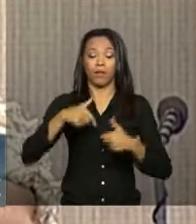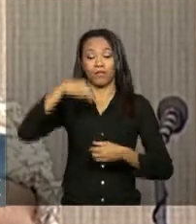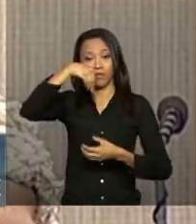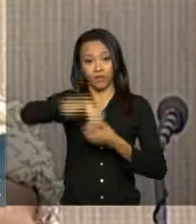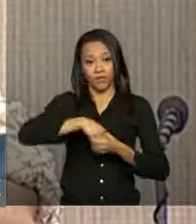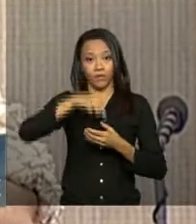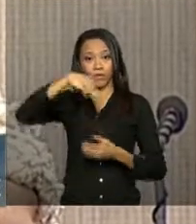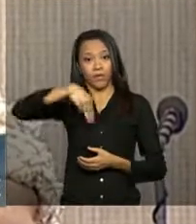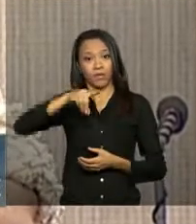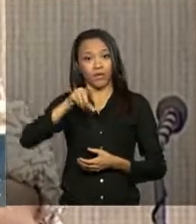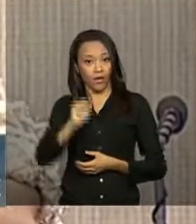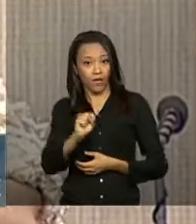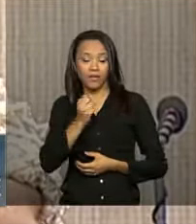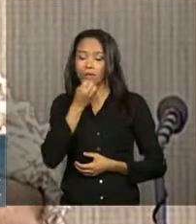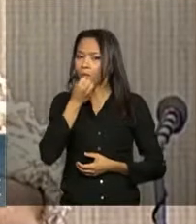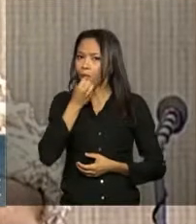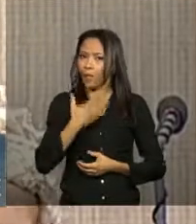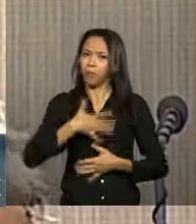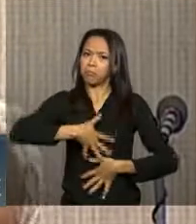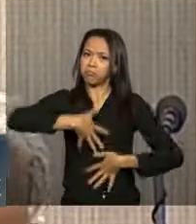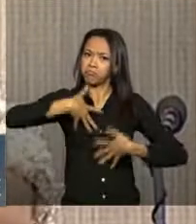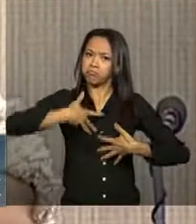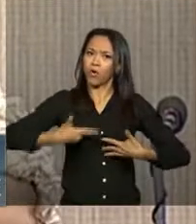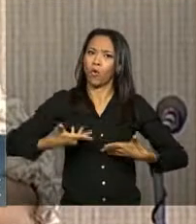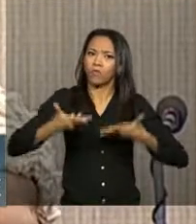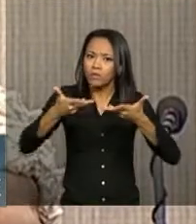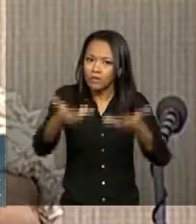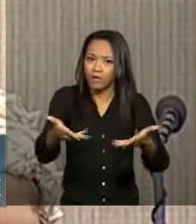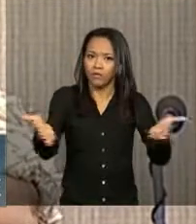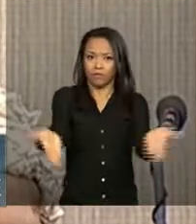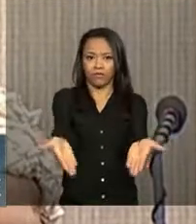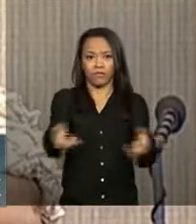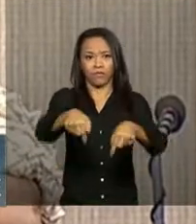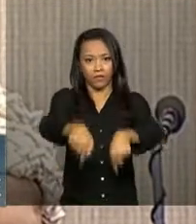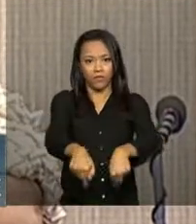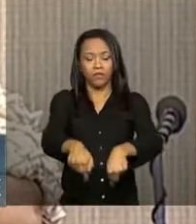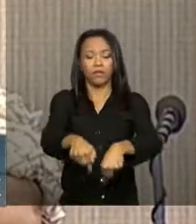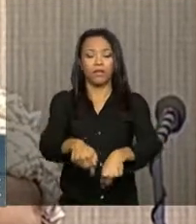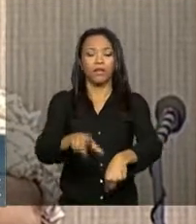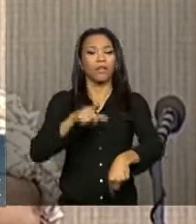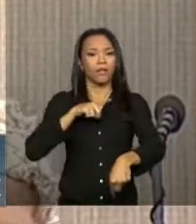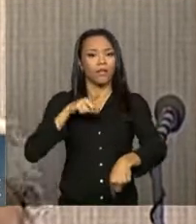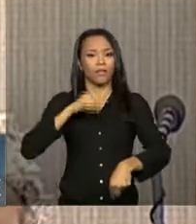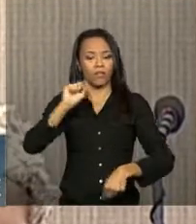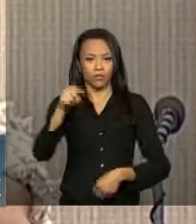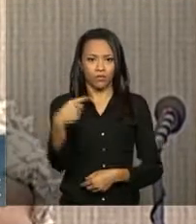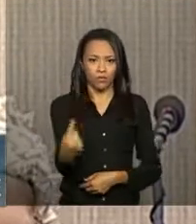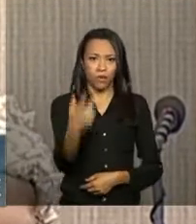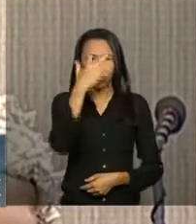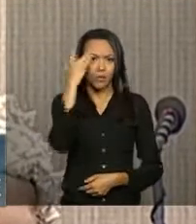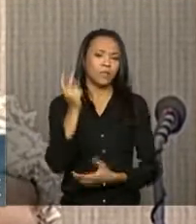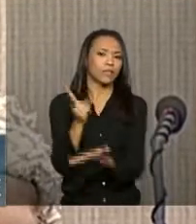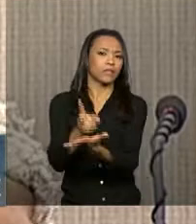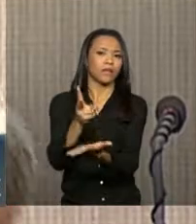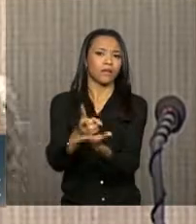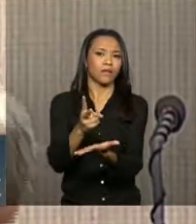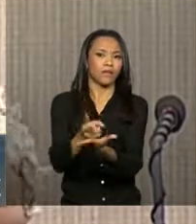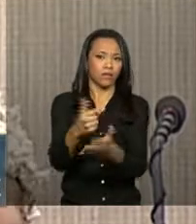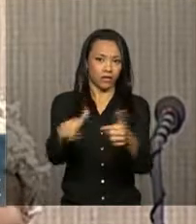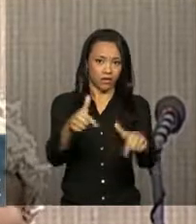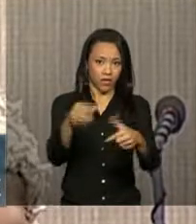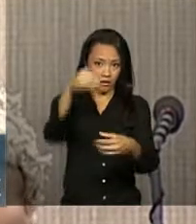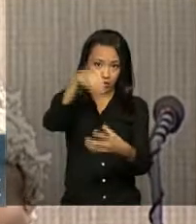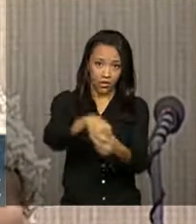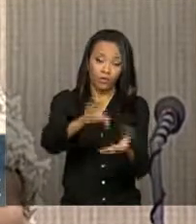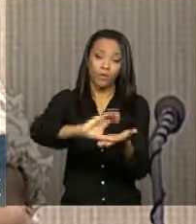está participando dessa atividade nós temos uma presença é desde sempre no concelho estamos aqui